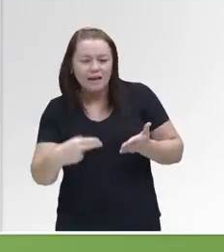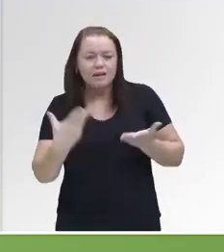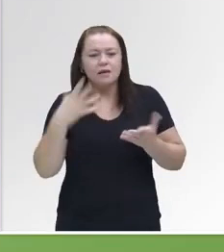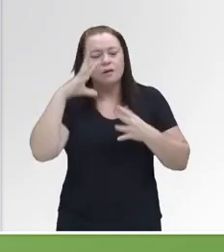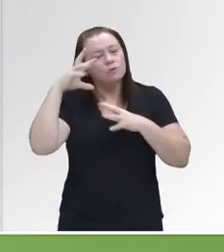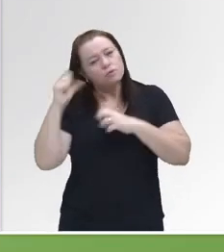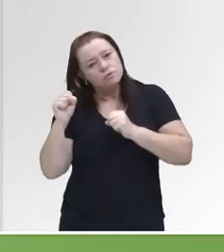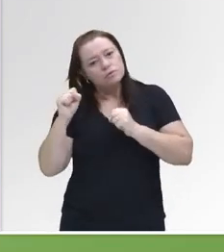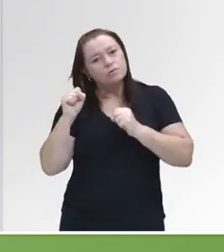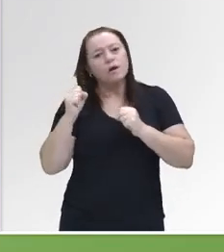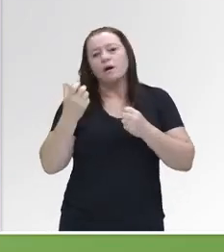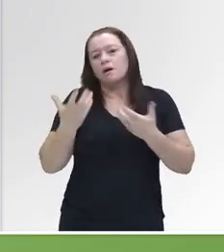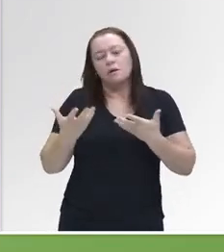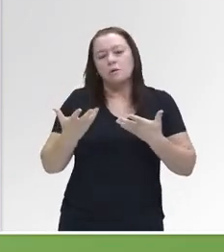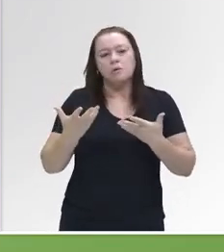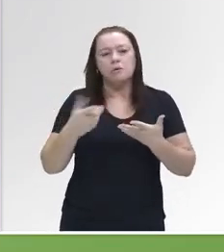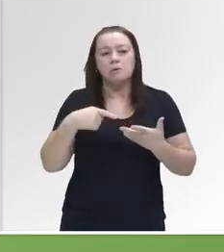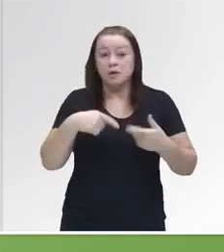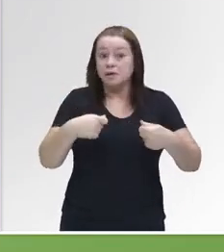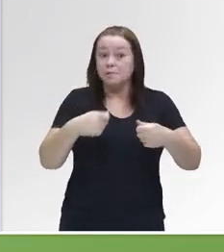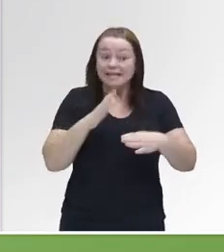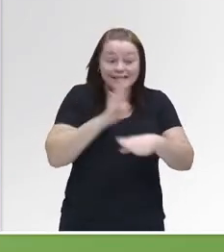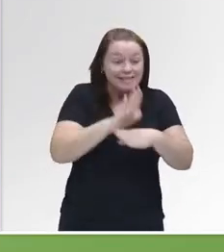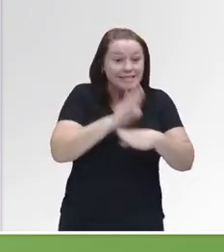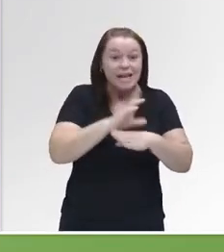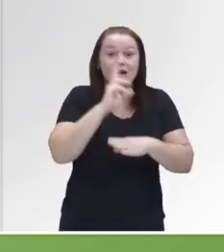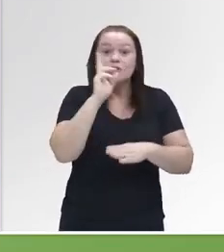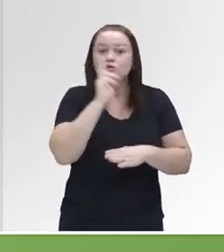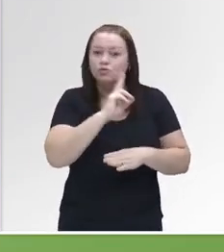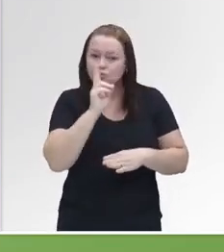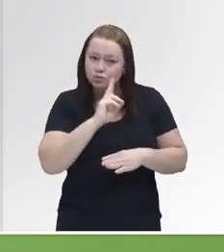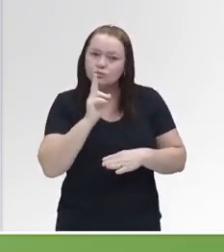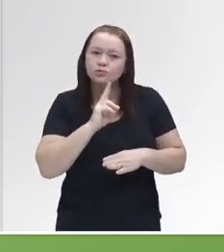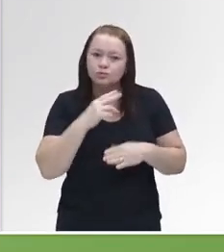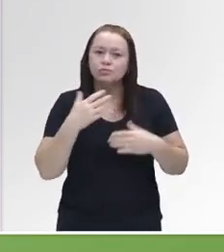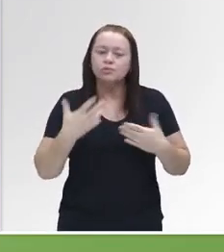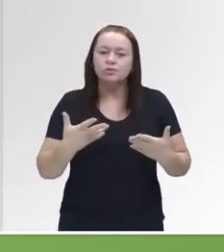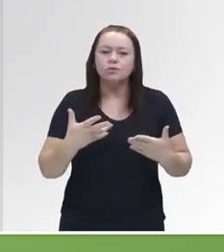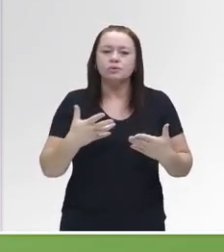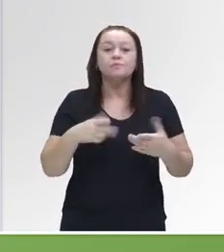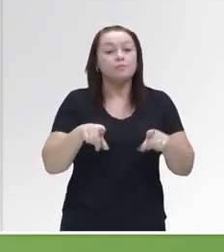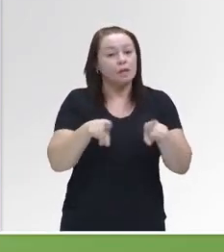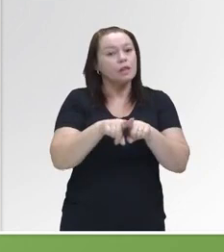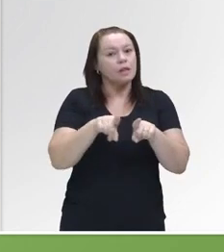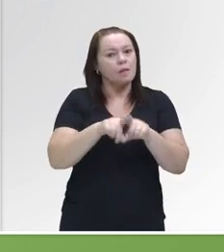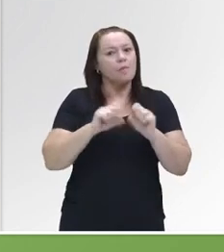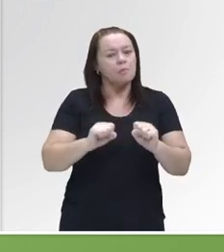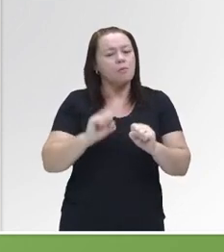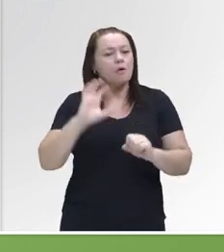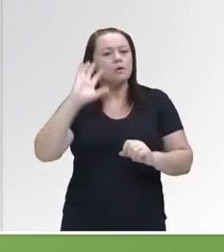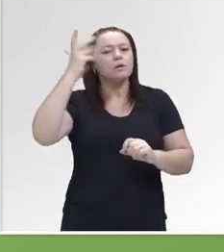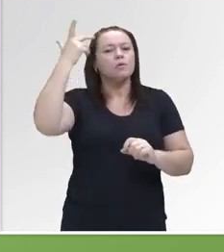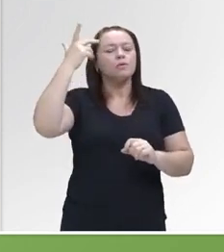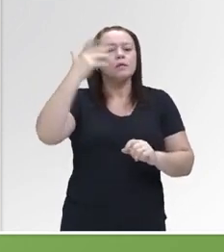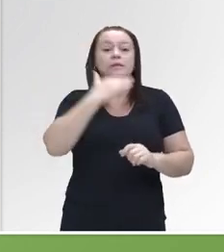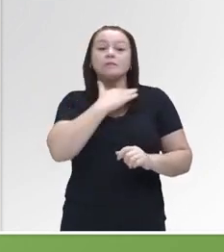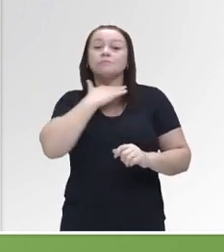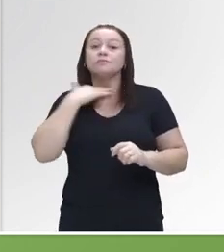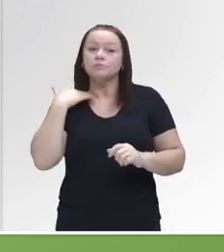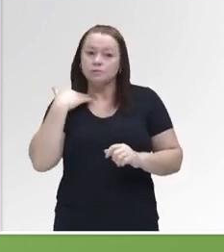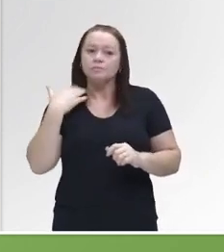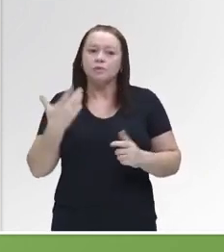Que sofreu mal súbito, um desmaio, né, uma queda, ou está em perigo de morte, até que